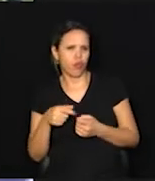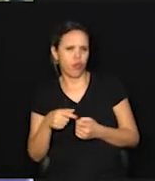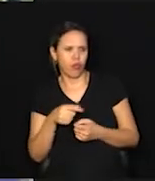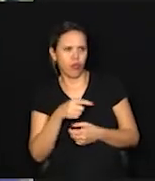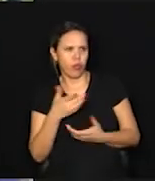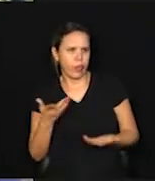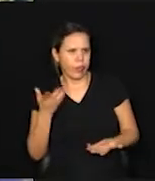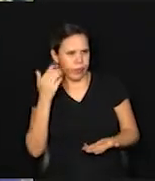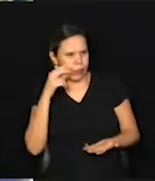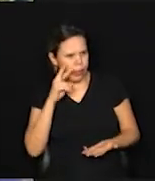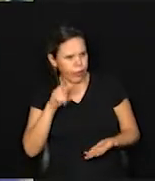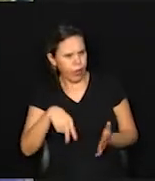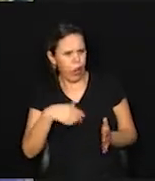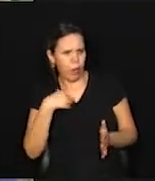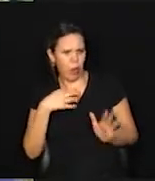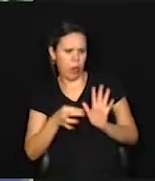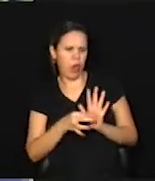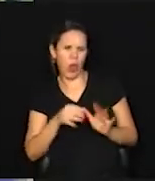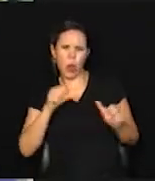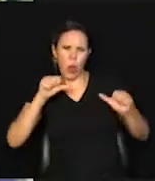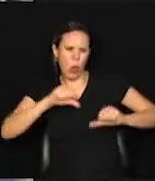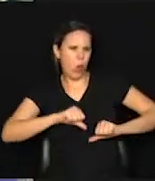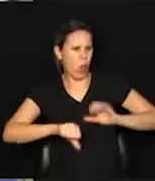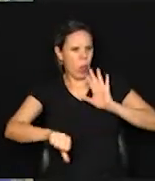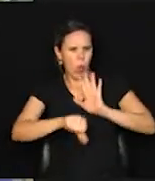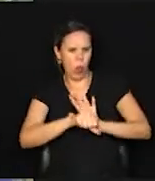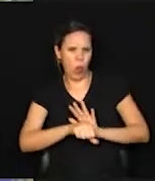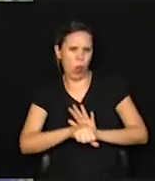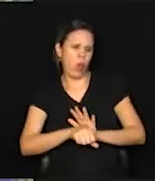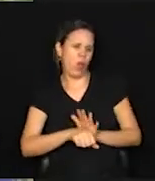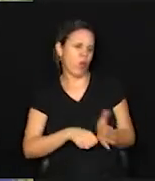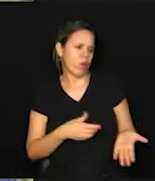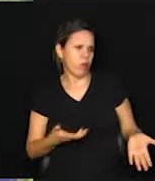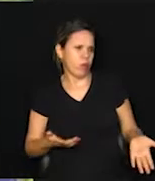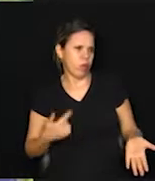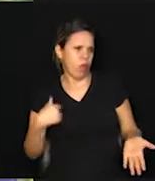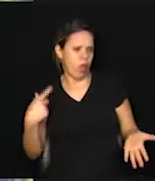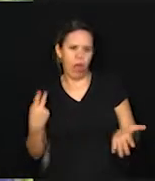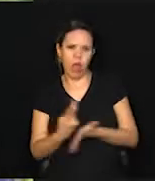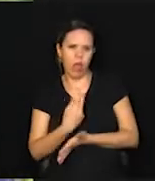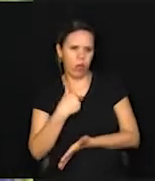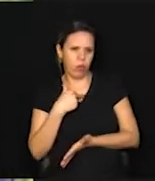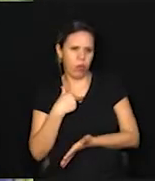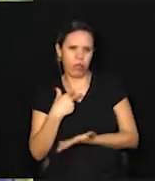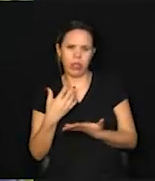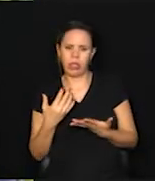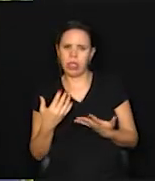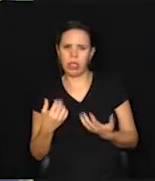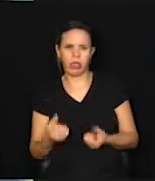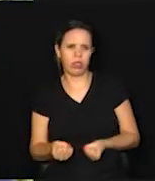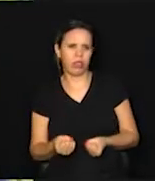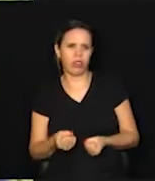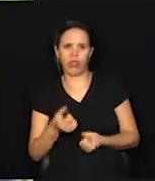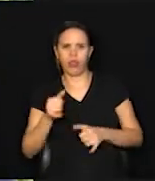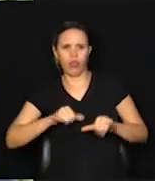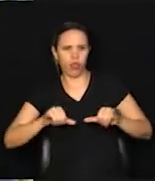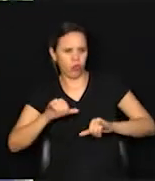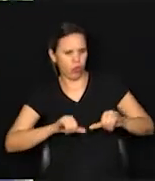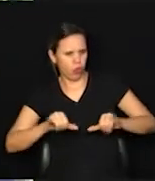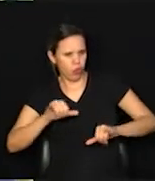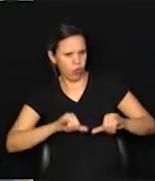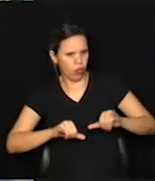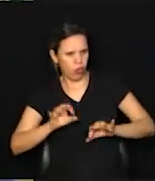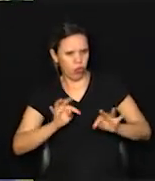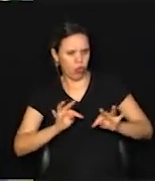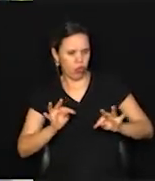situações criminosas, na minha opinião, horrorosas, né, de prescrições que têm erros do ponto de vista de concepções de farmacocinética, de farmacodinâmica, de